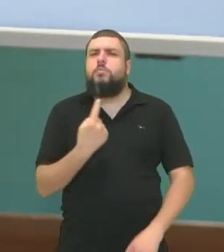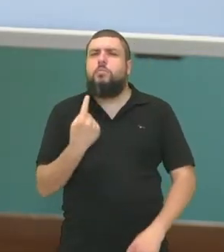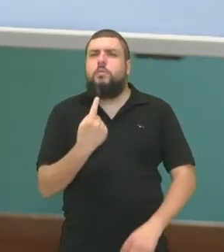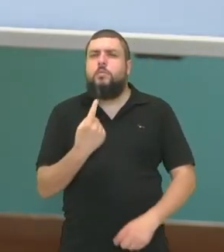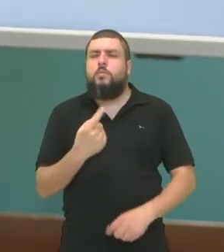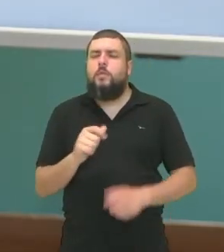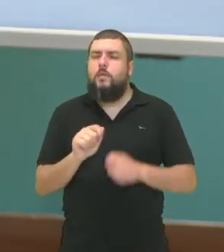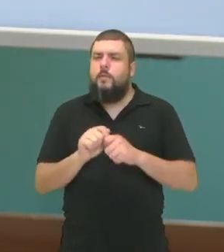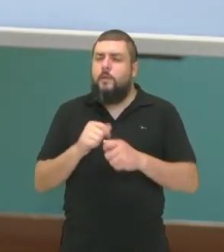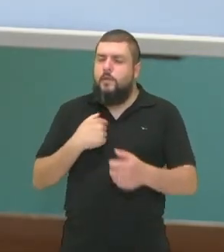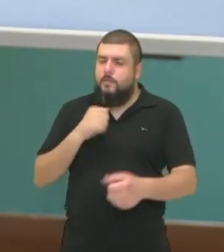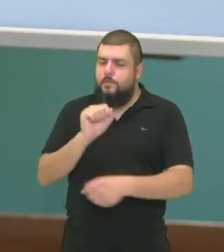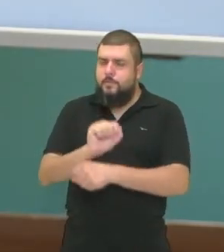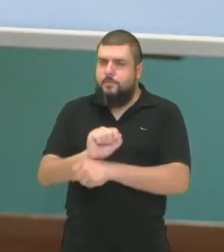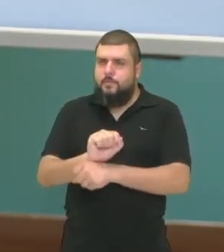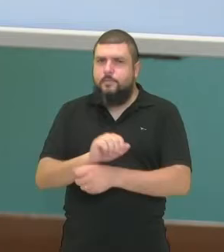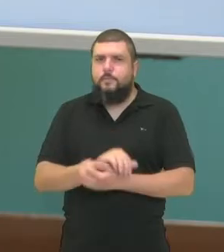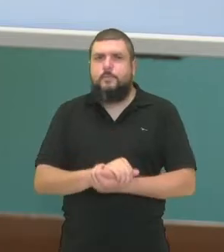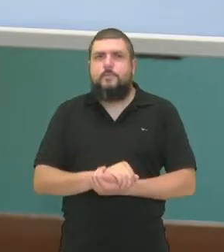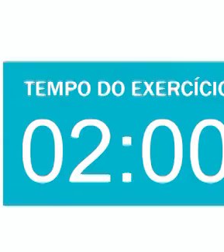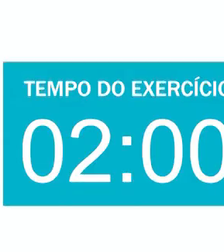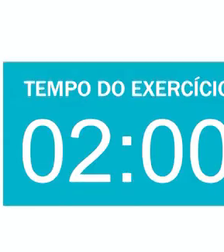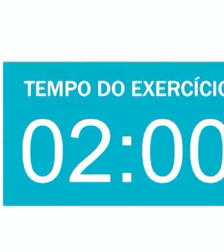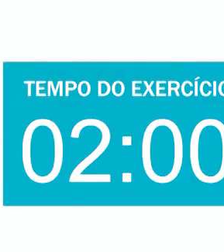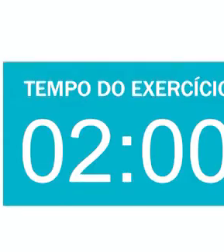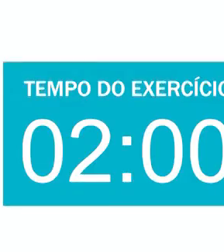faz aí, que eu te aguardo aqui.